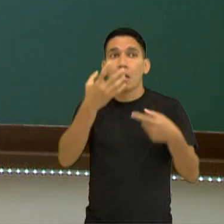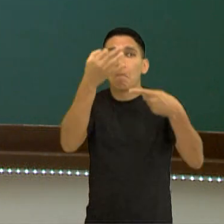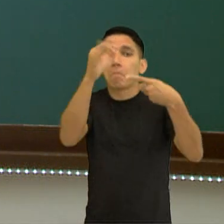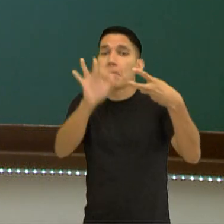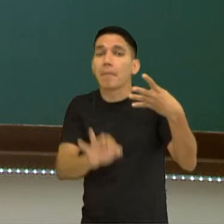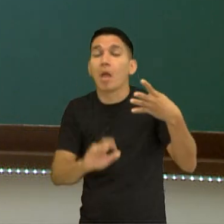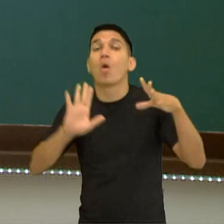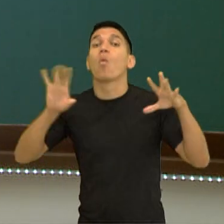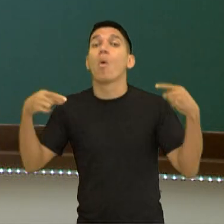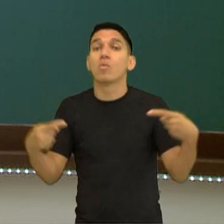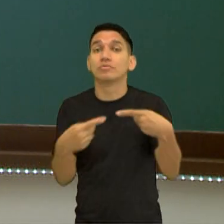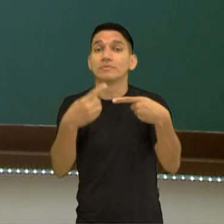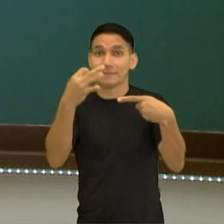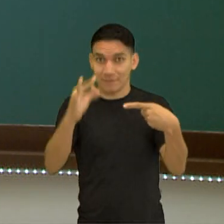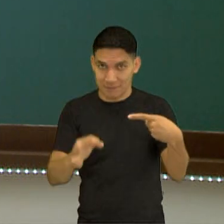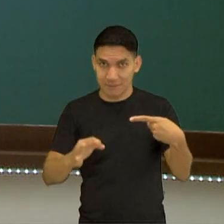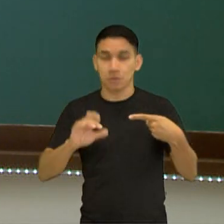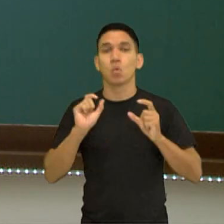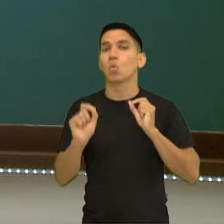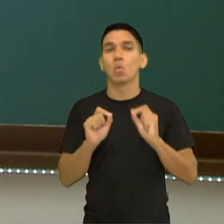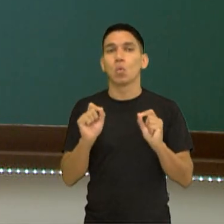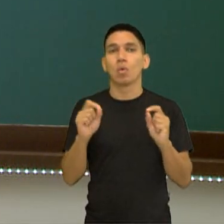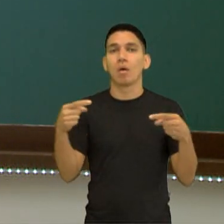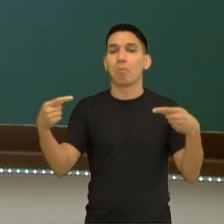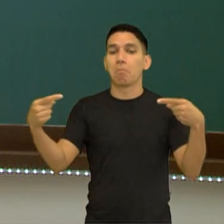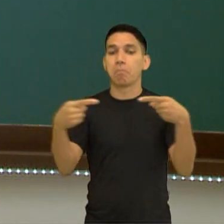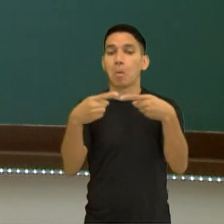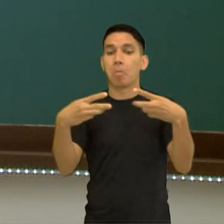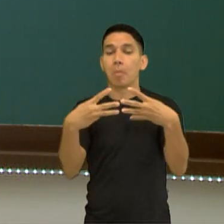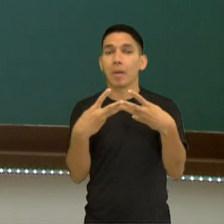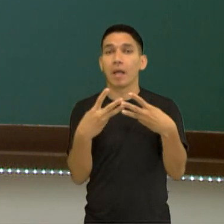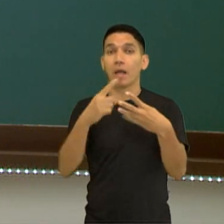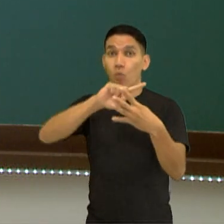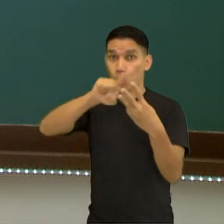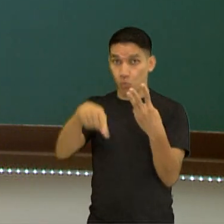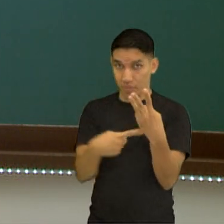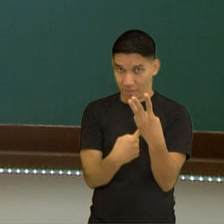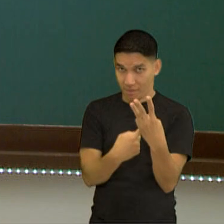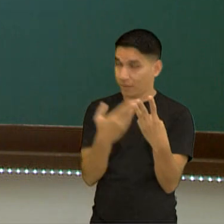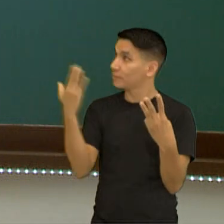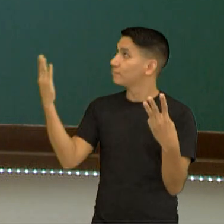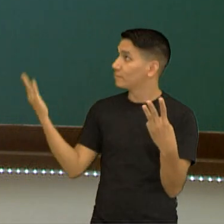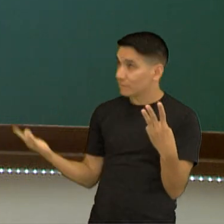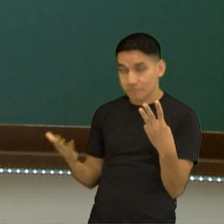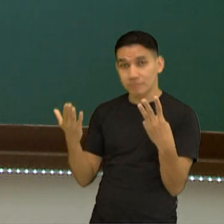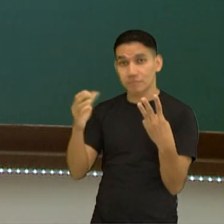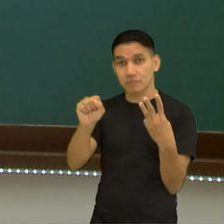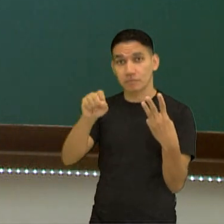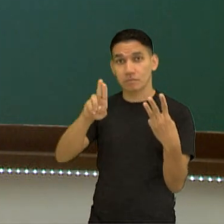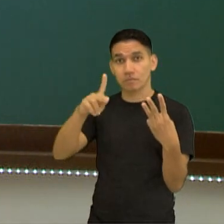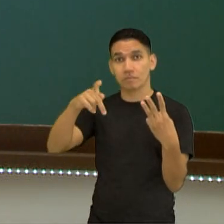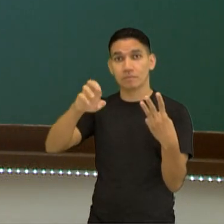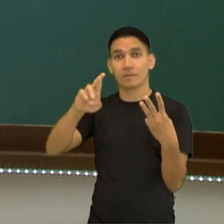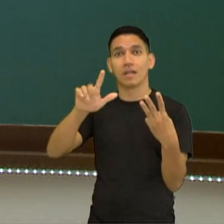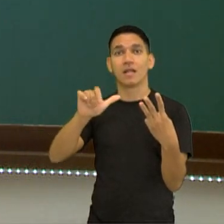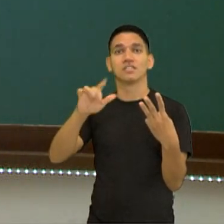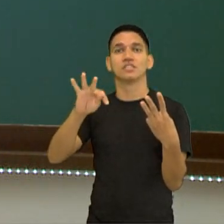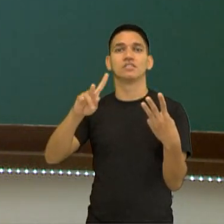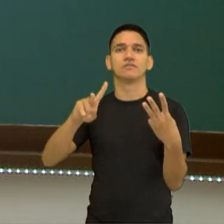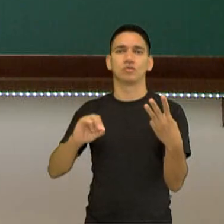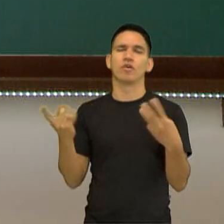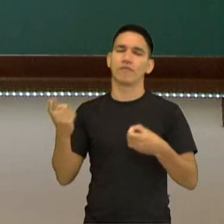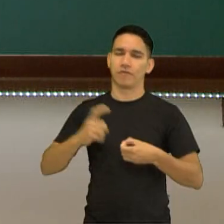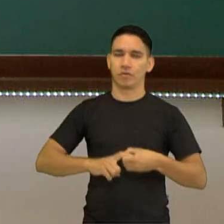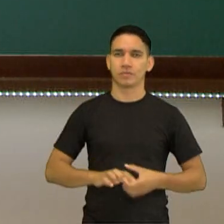certa aqui, de acordo com os 3, comparando os 3 no grau do superlativo, tá bom?